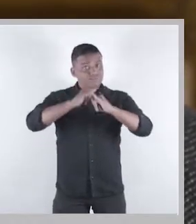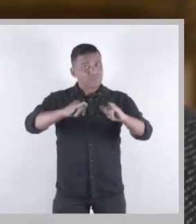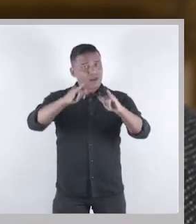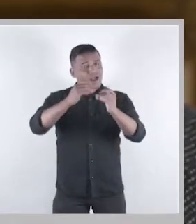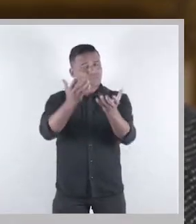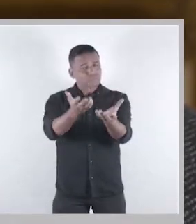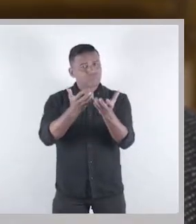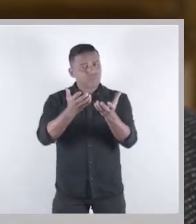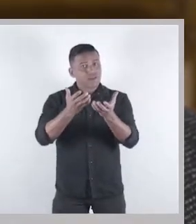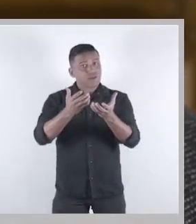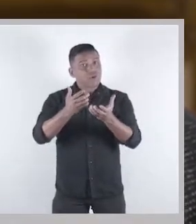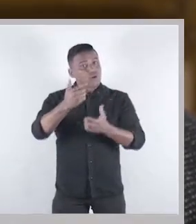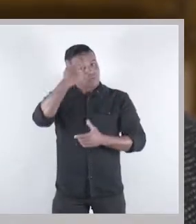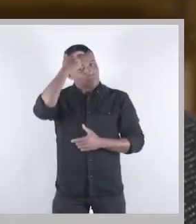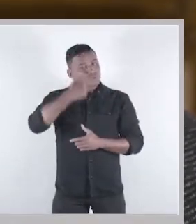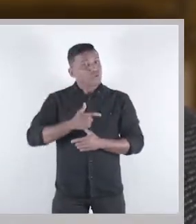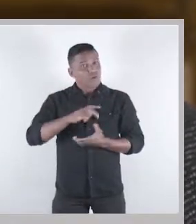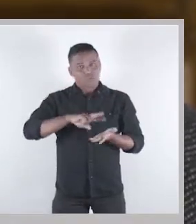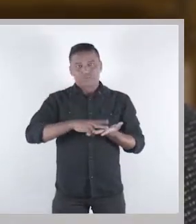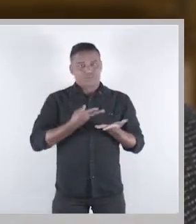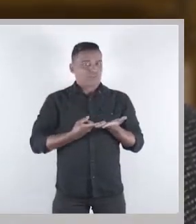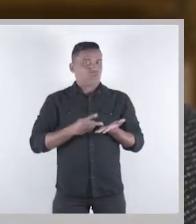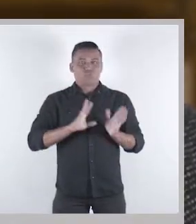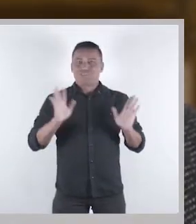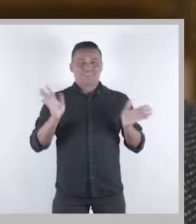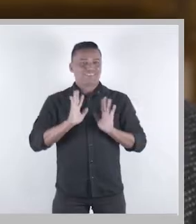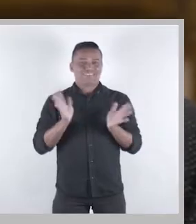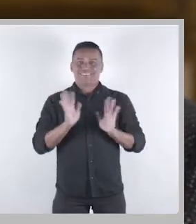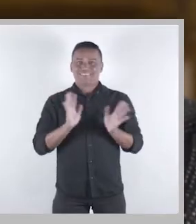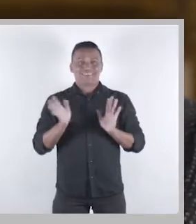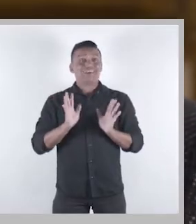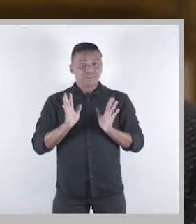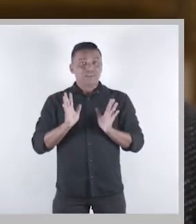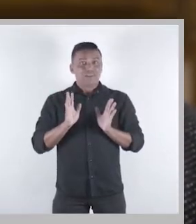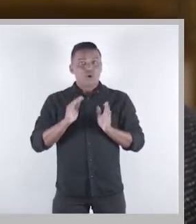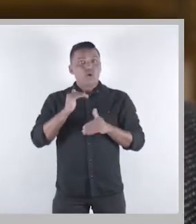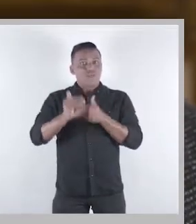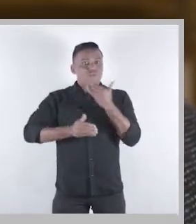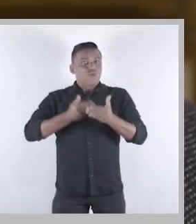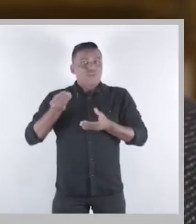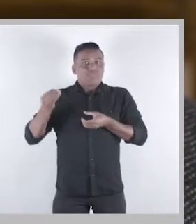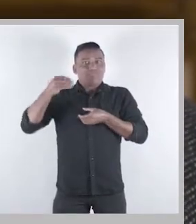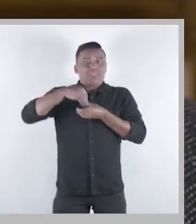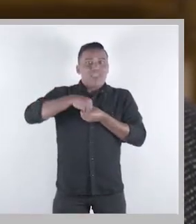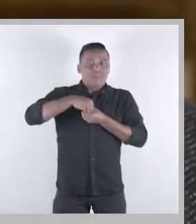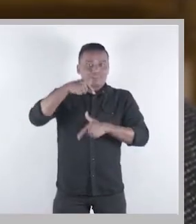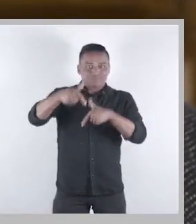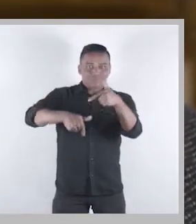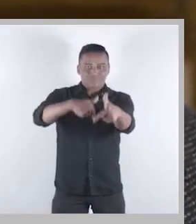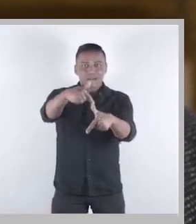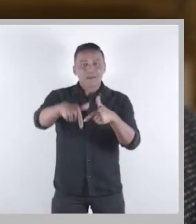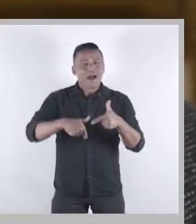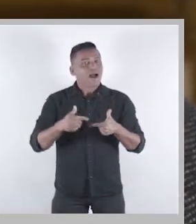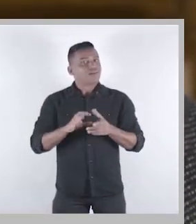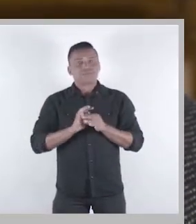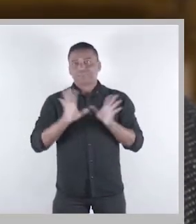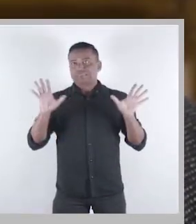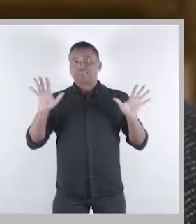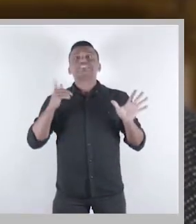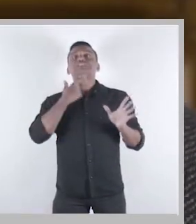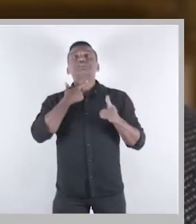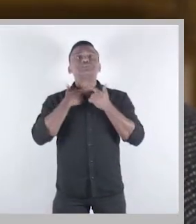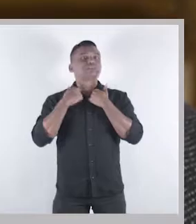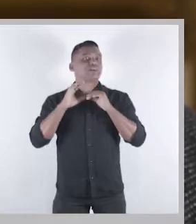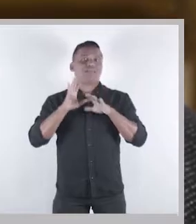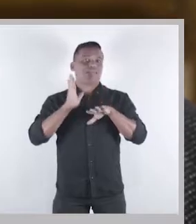mas eu me envolvi até de uma forma espontânea e casual mas até como um gestor